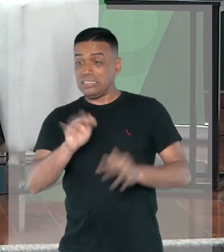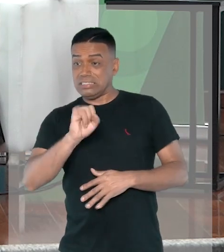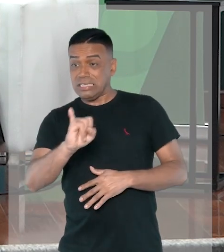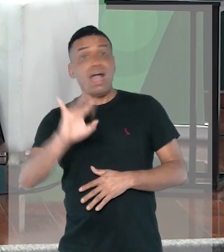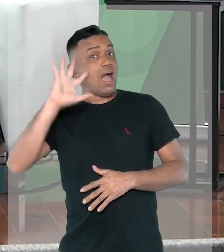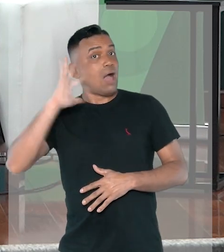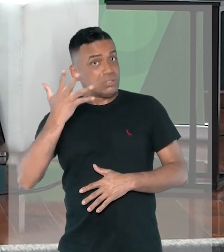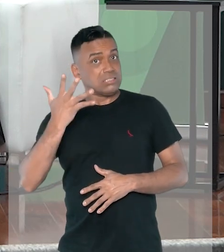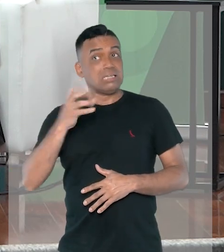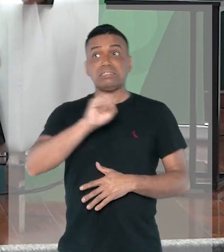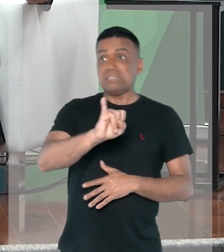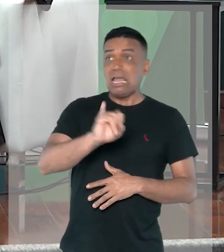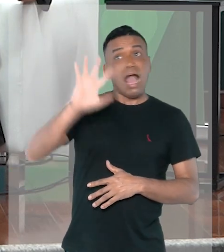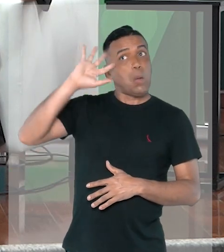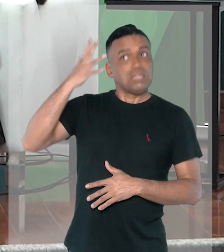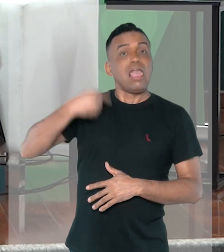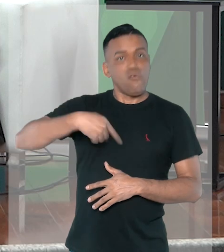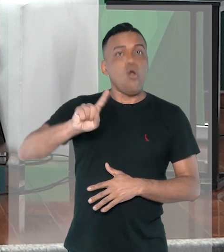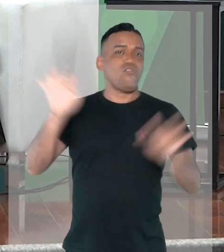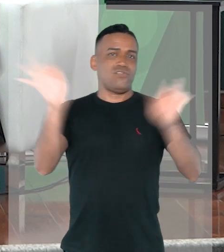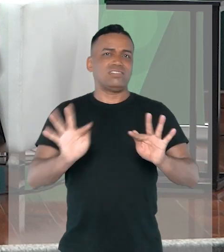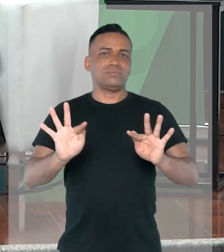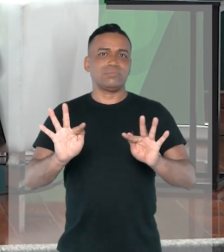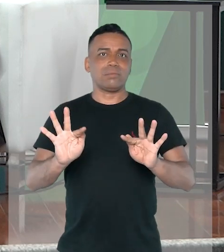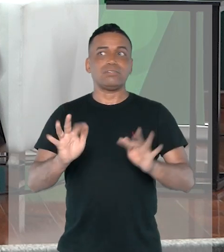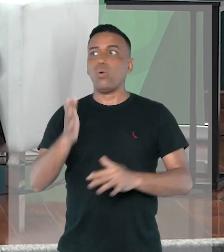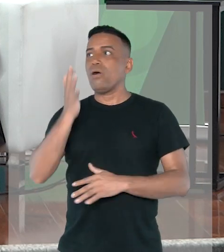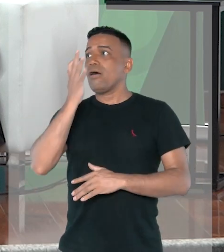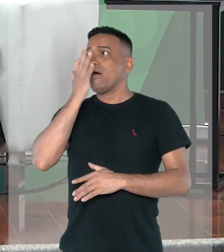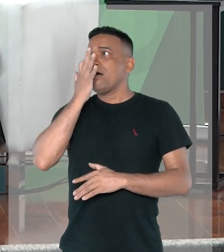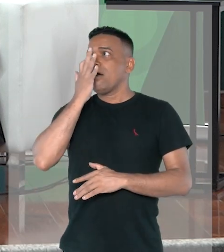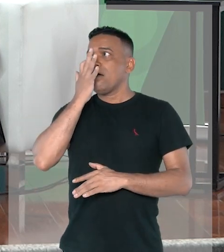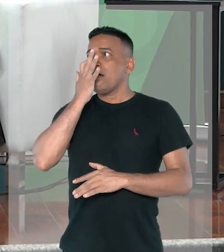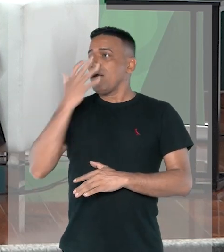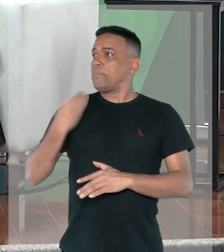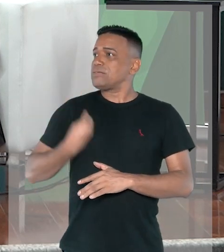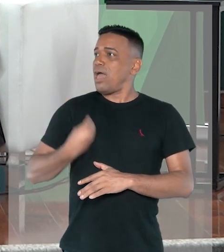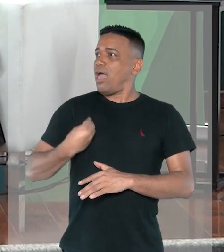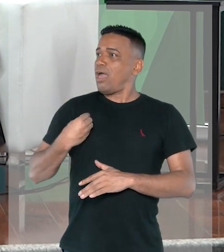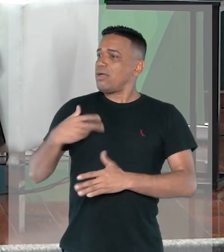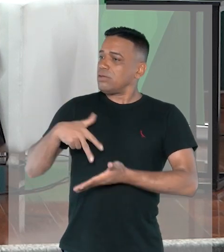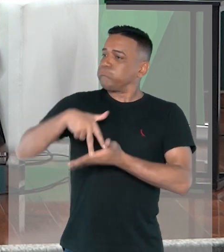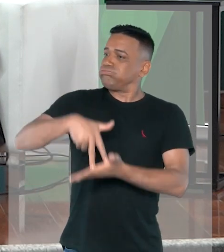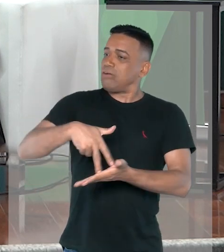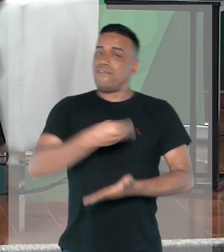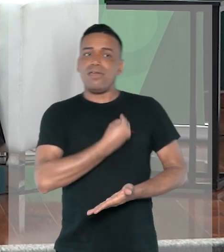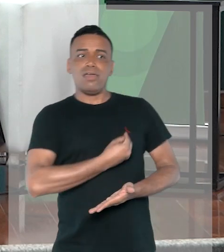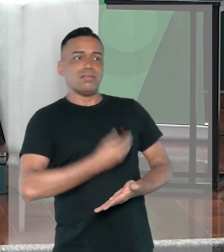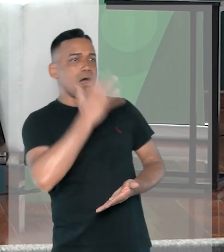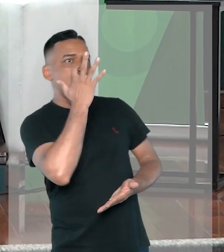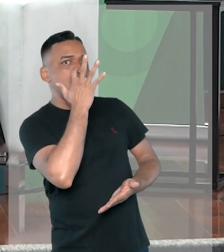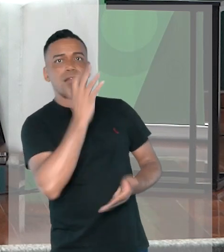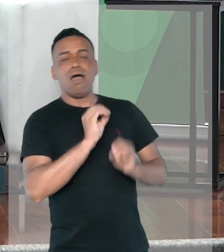aquilo acontecer, e não aprecia onde está, e não aprecia a sua própria vida. E é